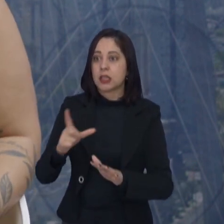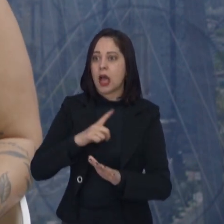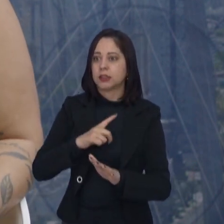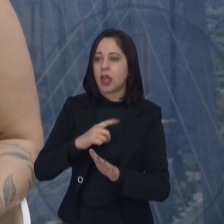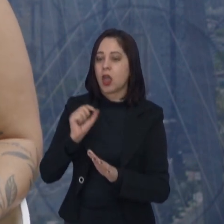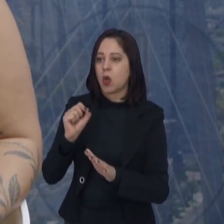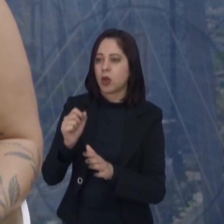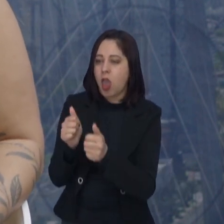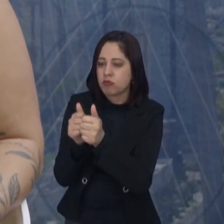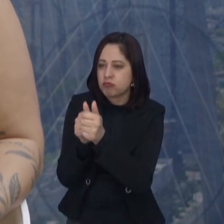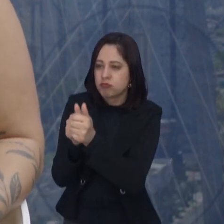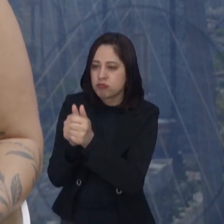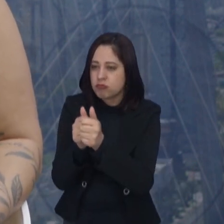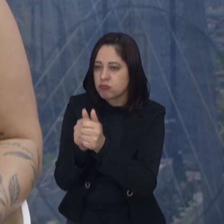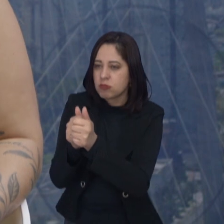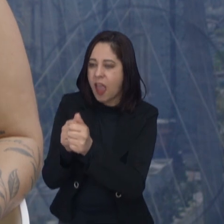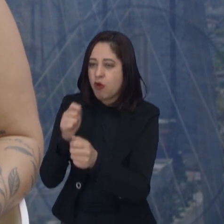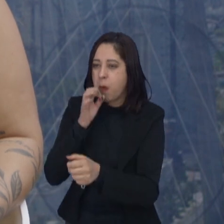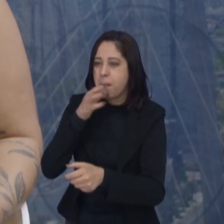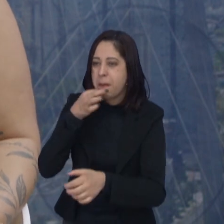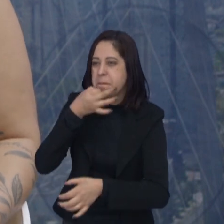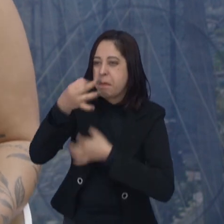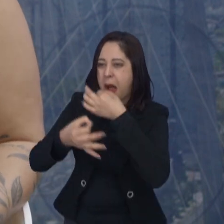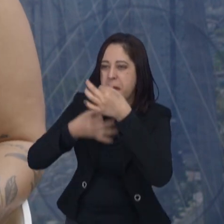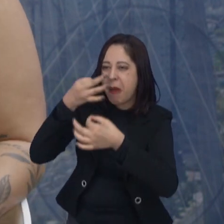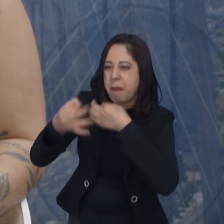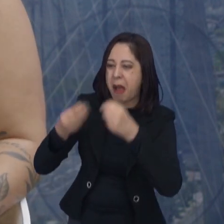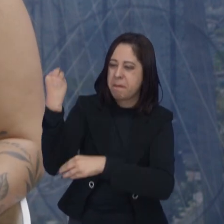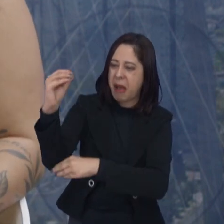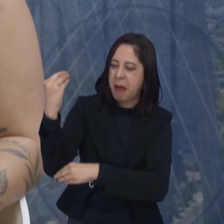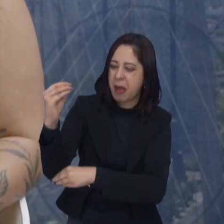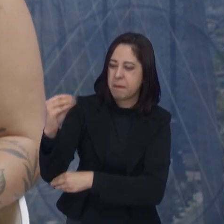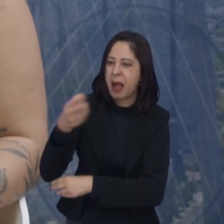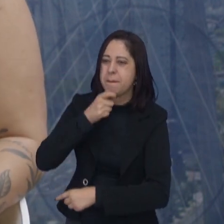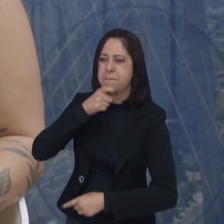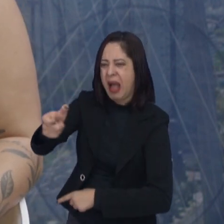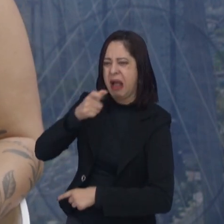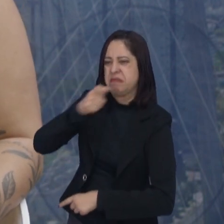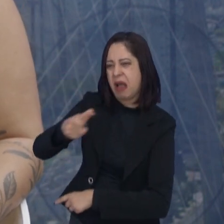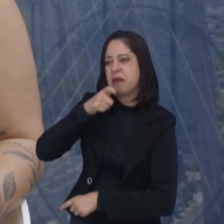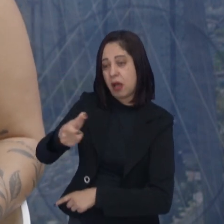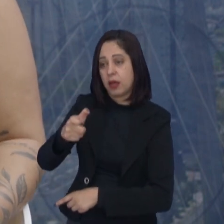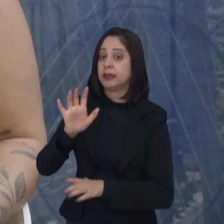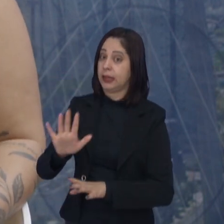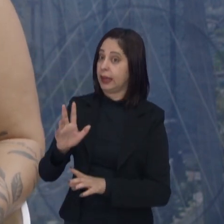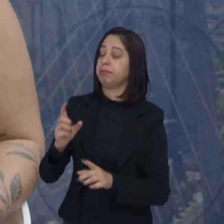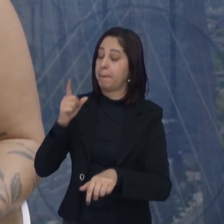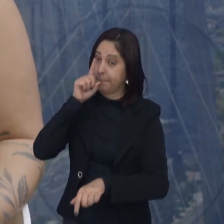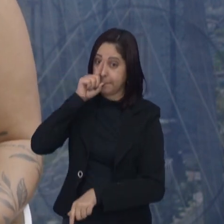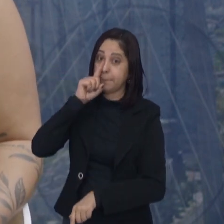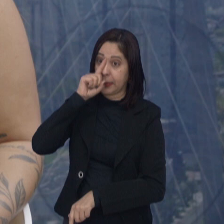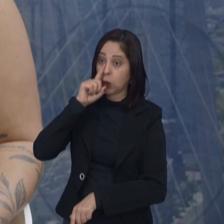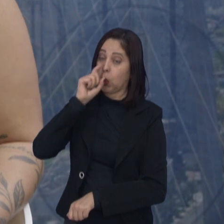pessoa está e começa a xingar e vai atrás da mãe, do pai e manda mensagem. Então, isso a gente já acha preocupante, até porque é um tipo, né,